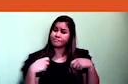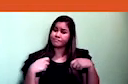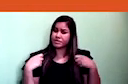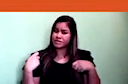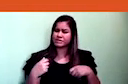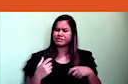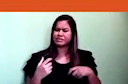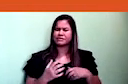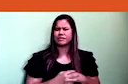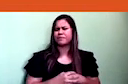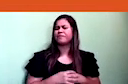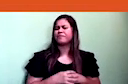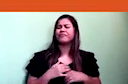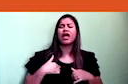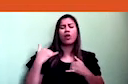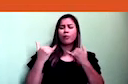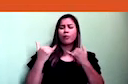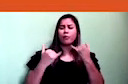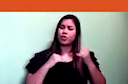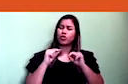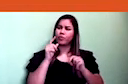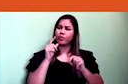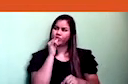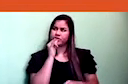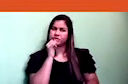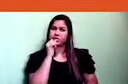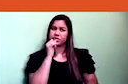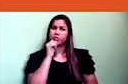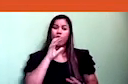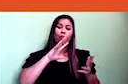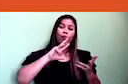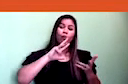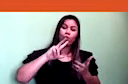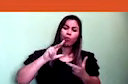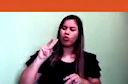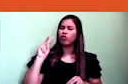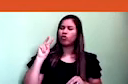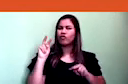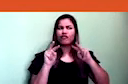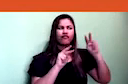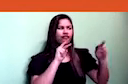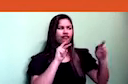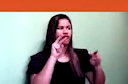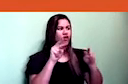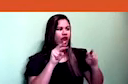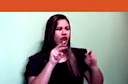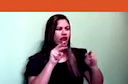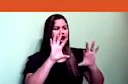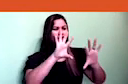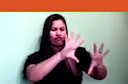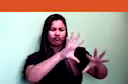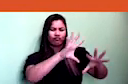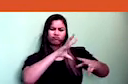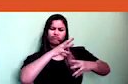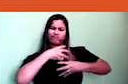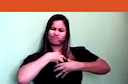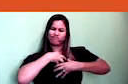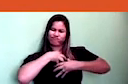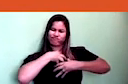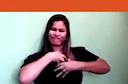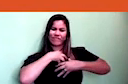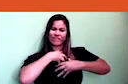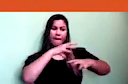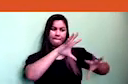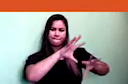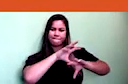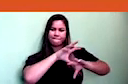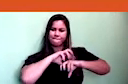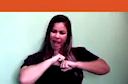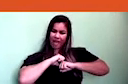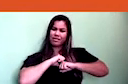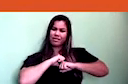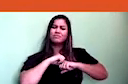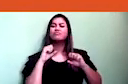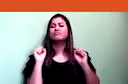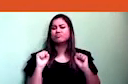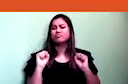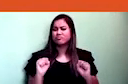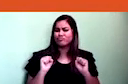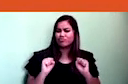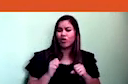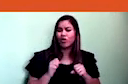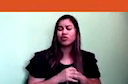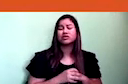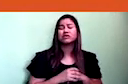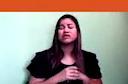eu costumo brincar que aquilo que você vê no mundo é aquilo que você sente do mundo. Então, consequentemente, é uma preocupação que nós devemos